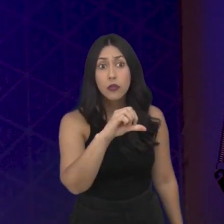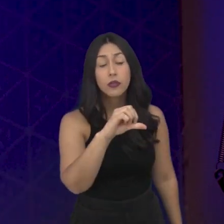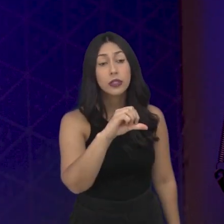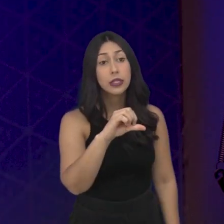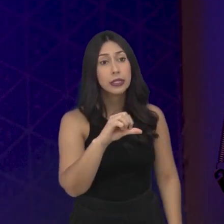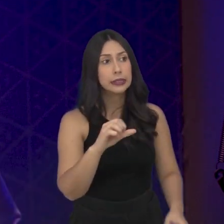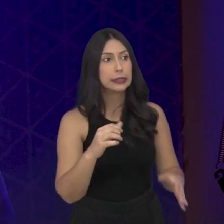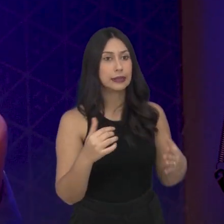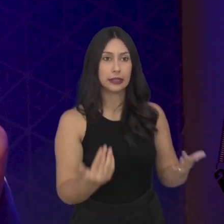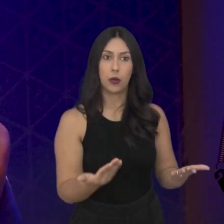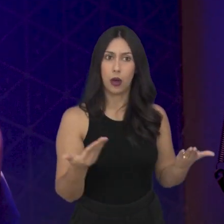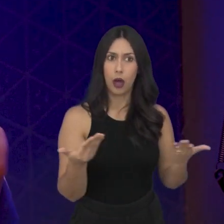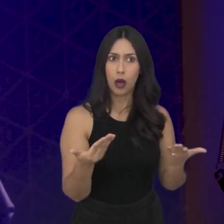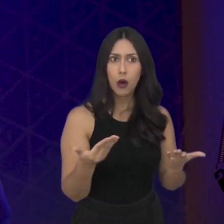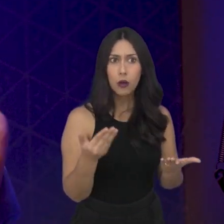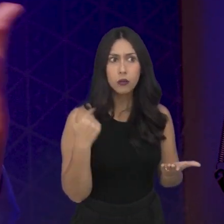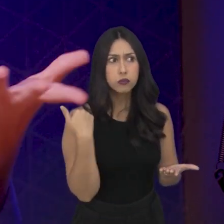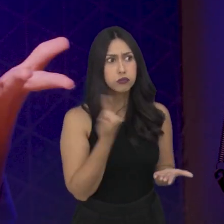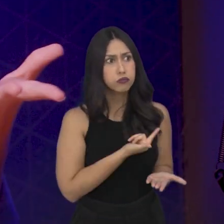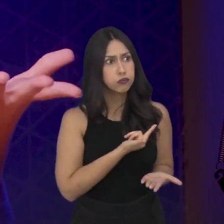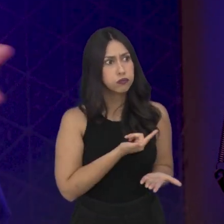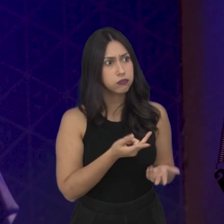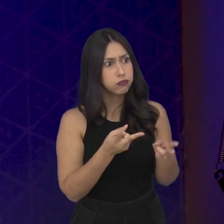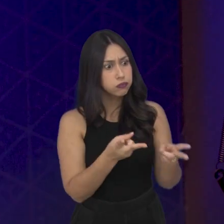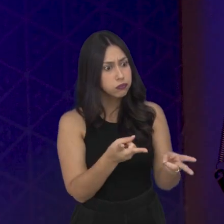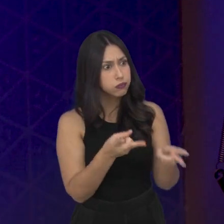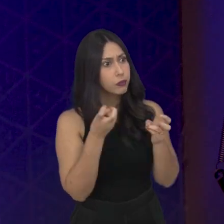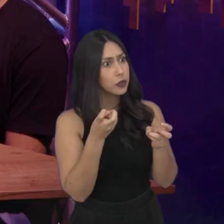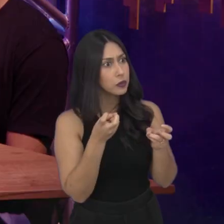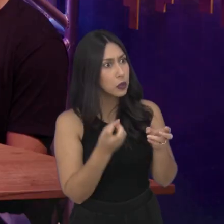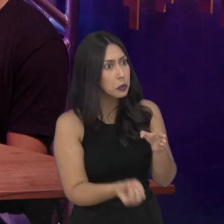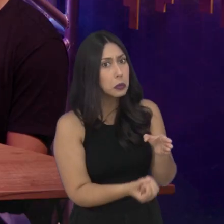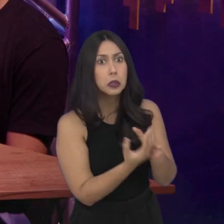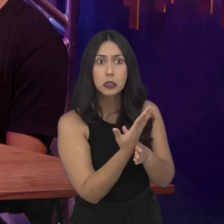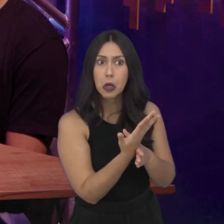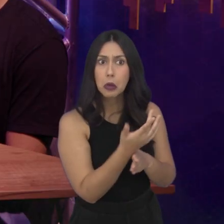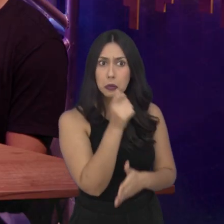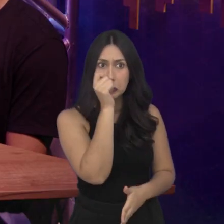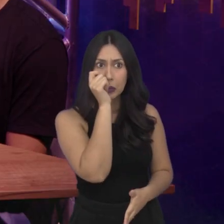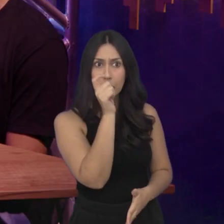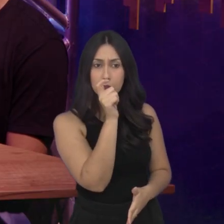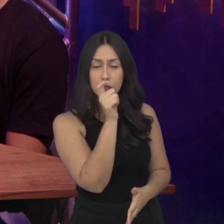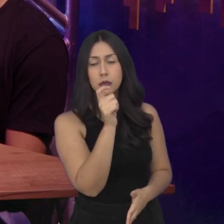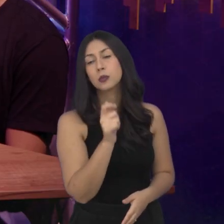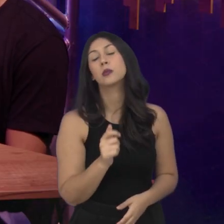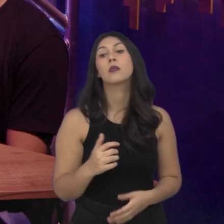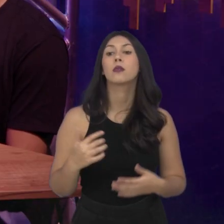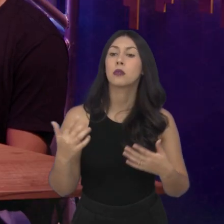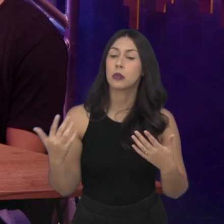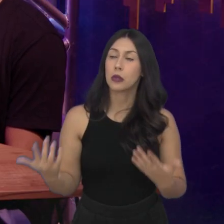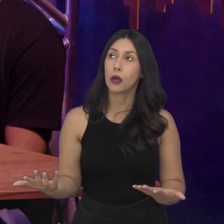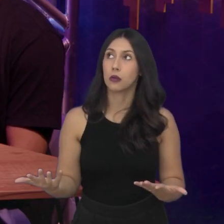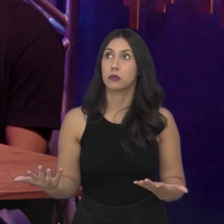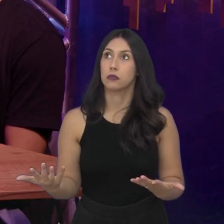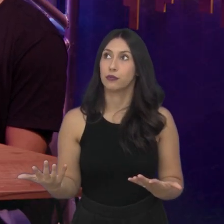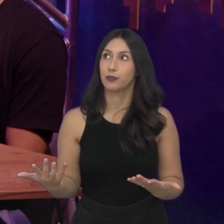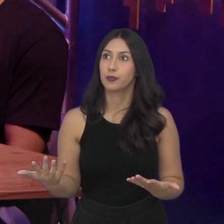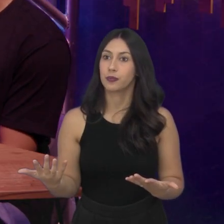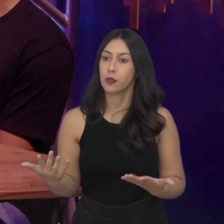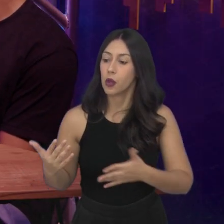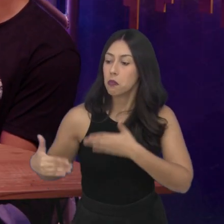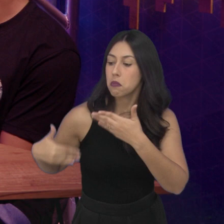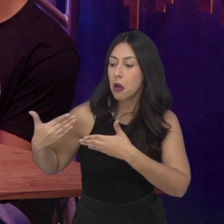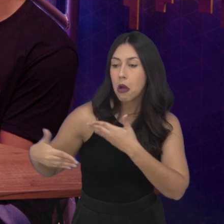daí a gente estar presenciando a criação de um gênero, eu achei isso super interessante. Então, e assim, isso não